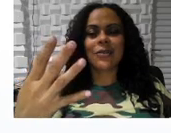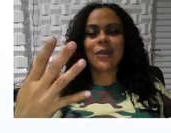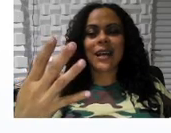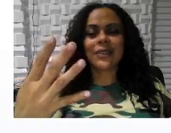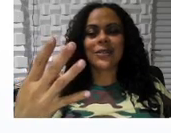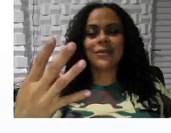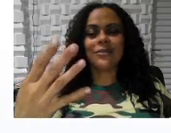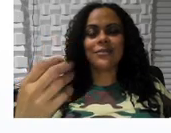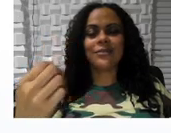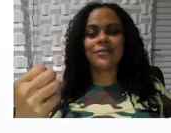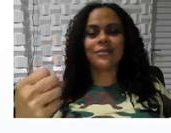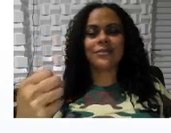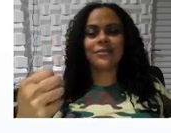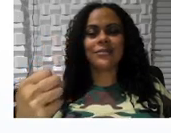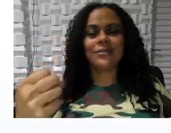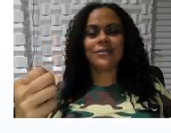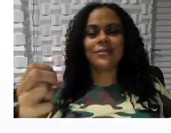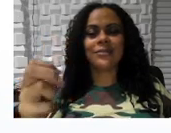4,